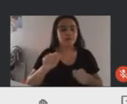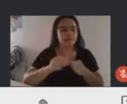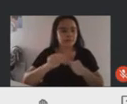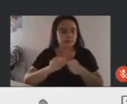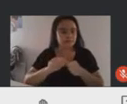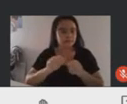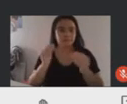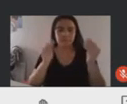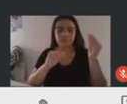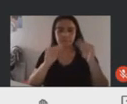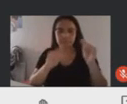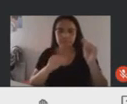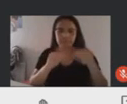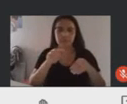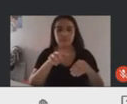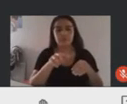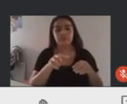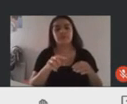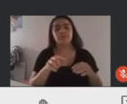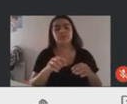a isso, tá?